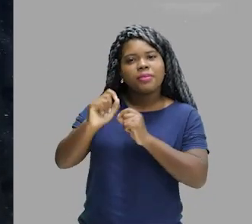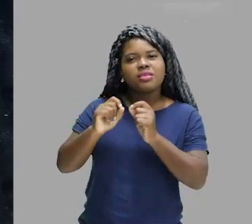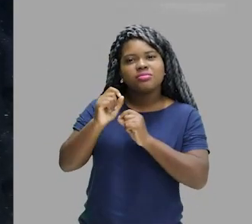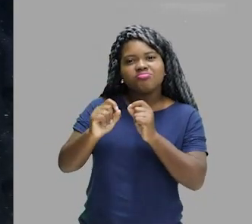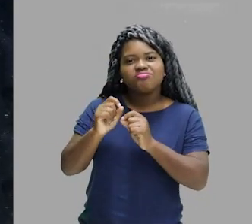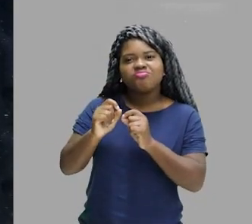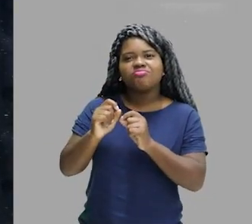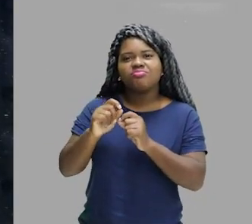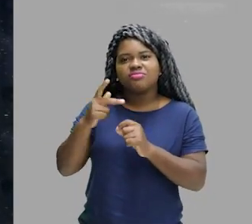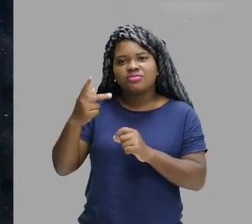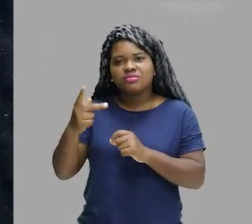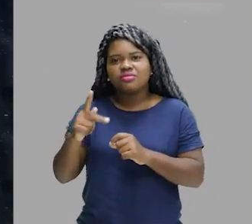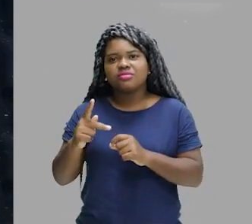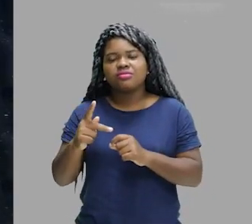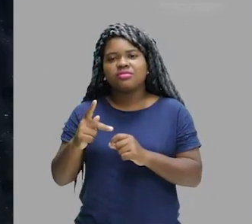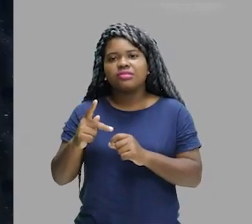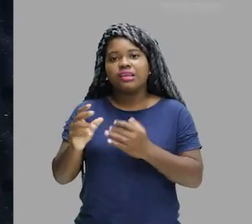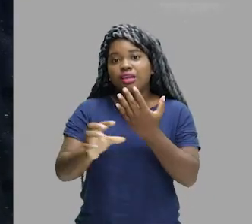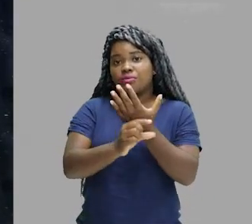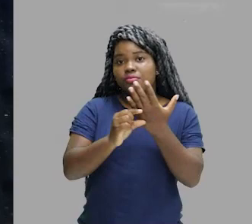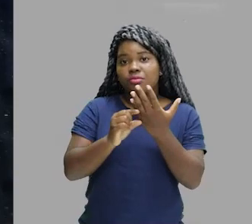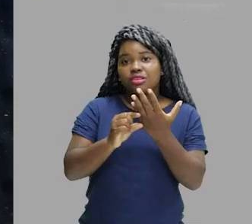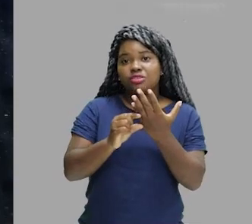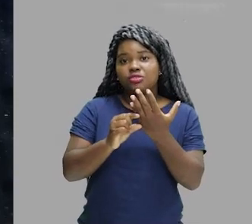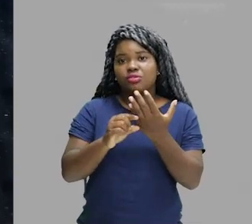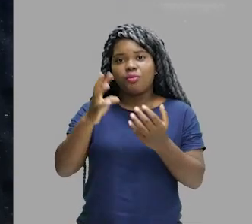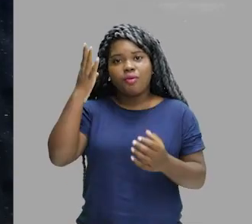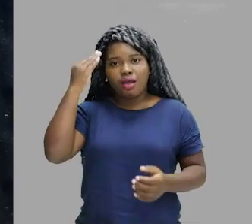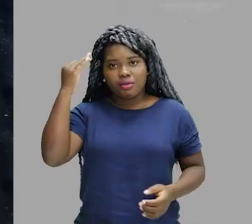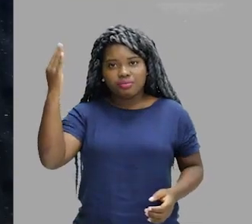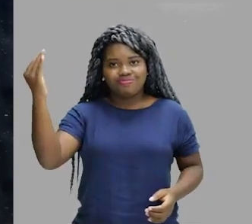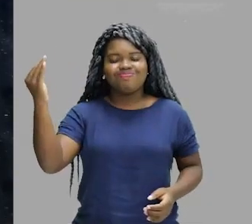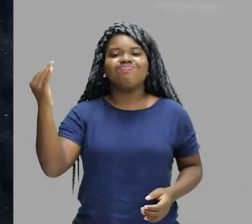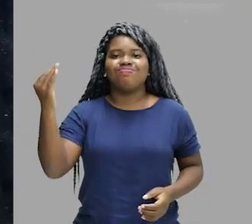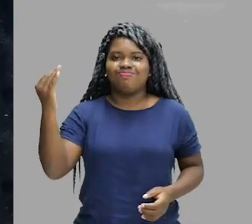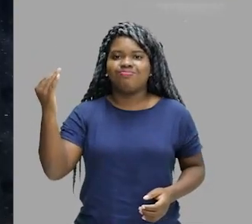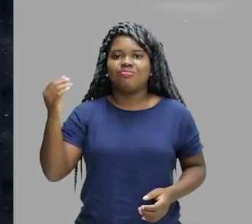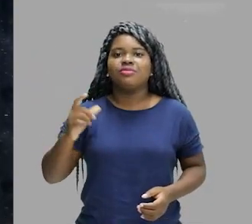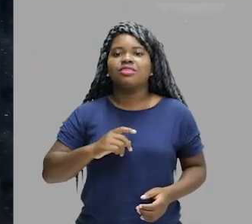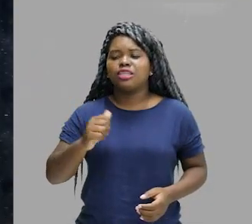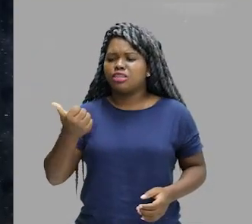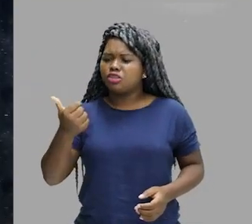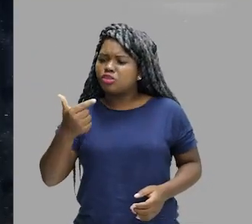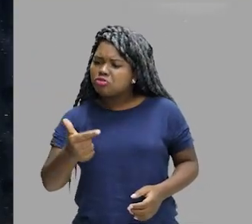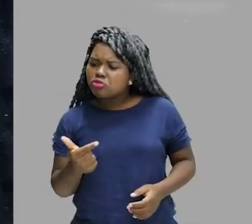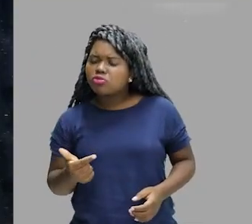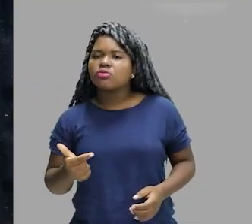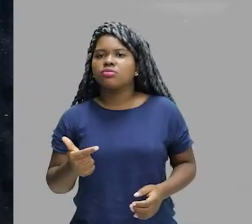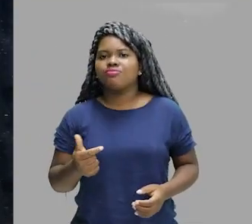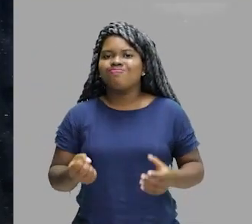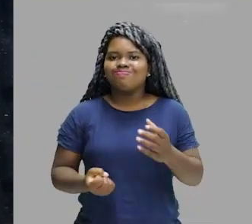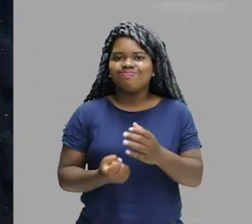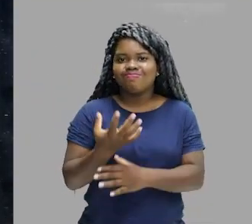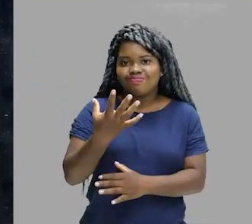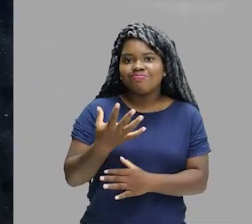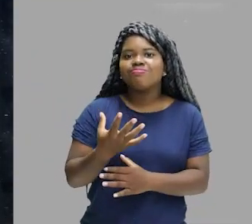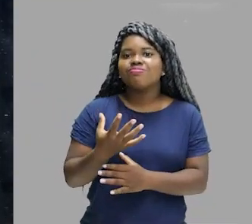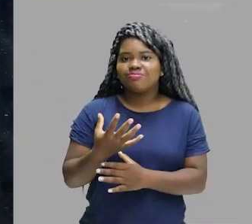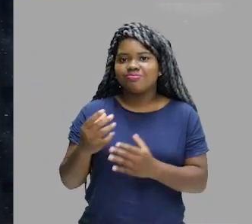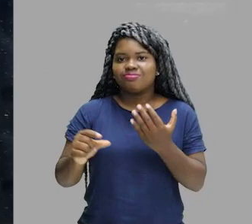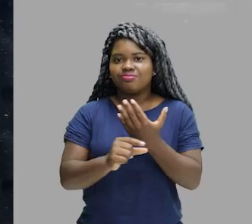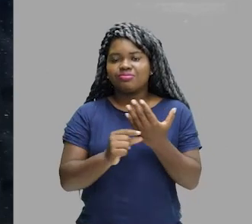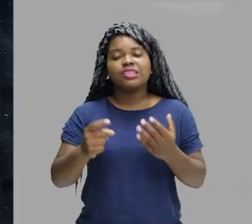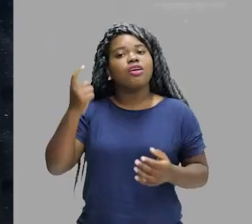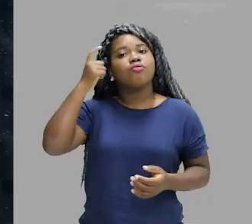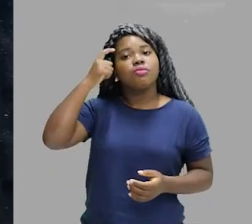Rodin é talvez uma das obras mais conhecidas. Atenção, existem 12 originais desta obra, 1,20 m de altura, e o Pensador de